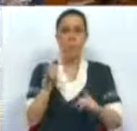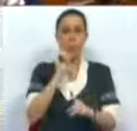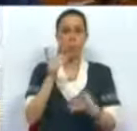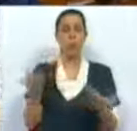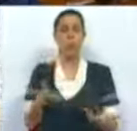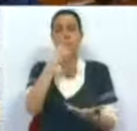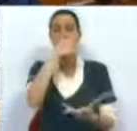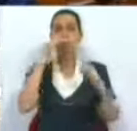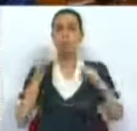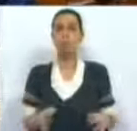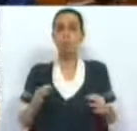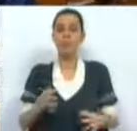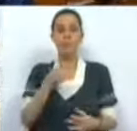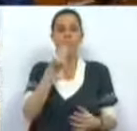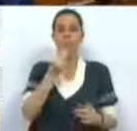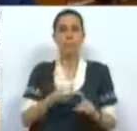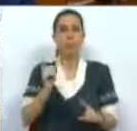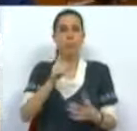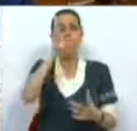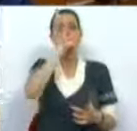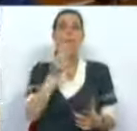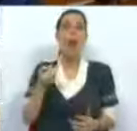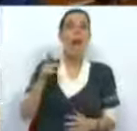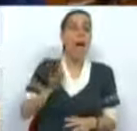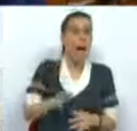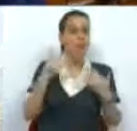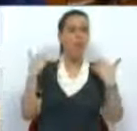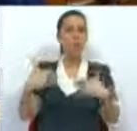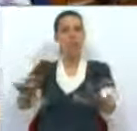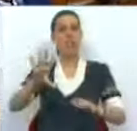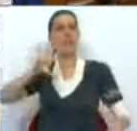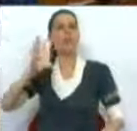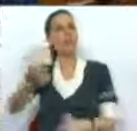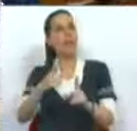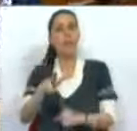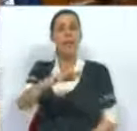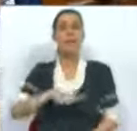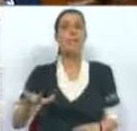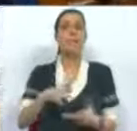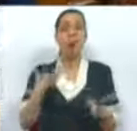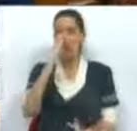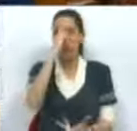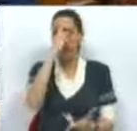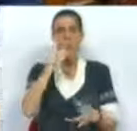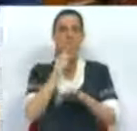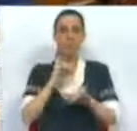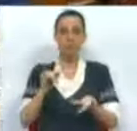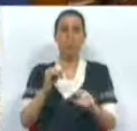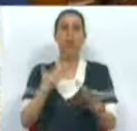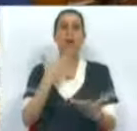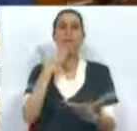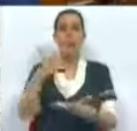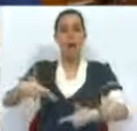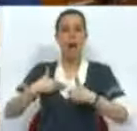O que foi dramático e mesmo imperdoável foi o governo anterior ter deixado o país chegar ao ponto absolutamente insustentável de ter que